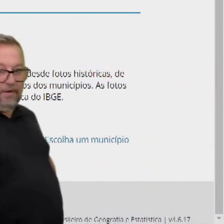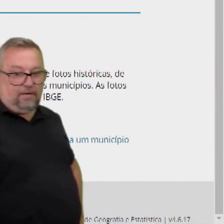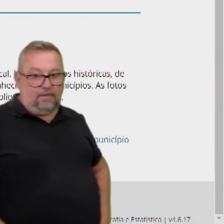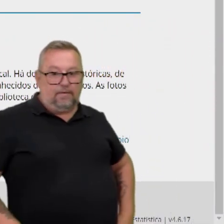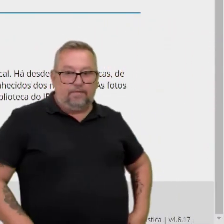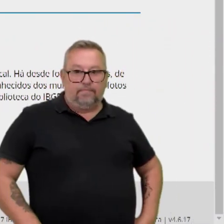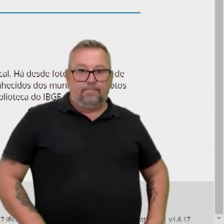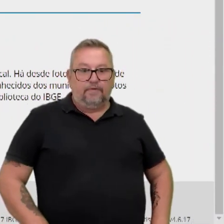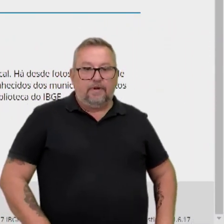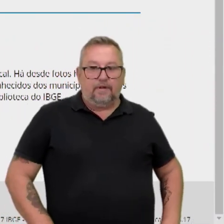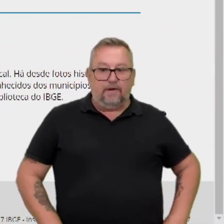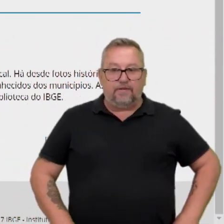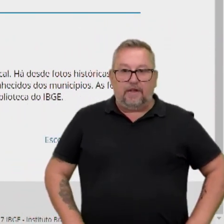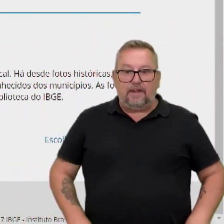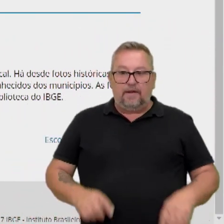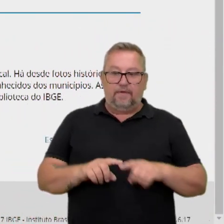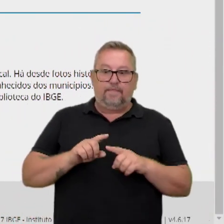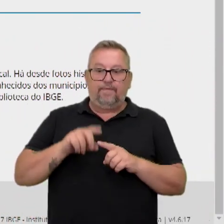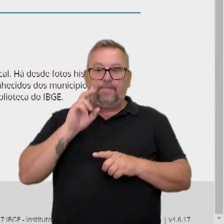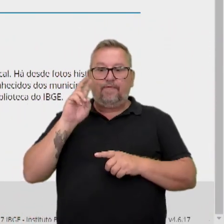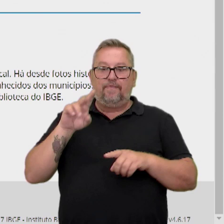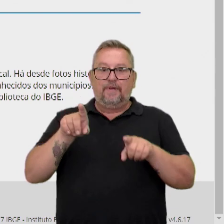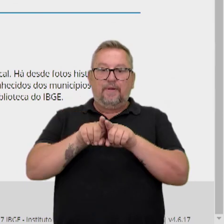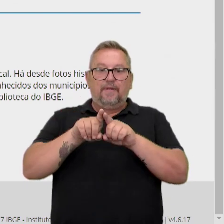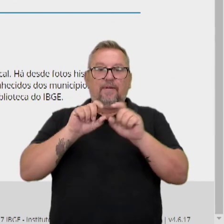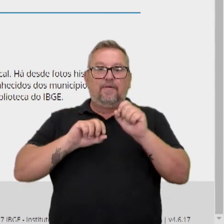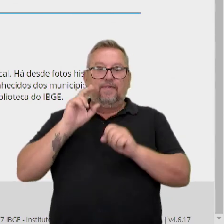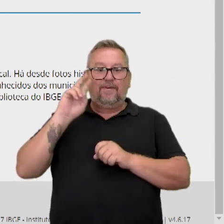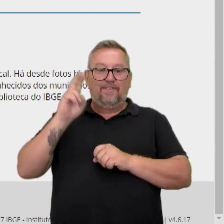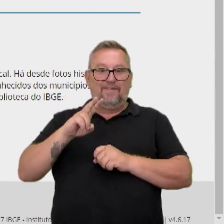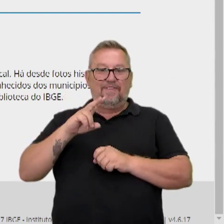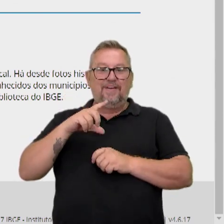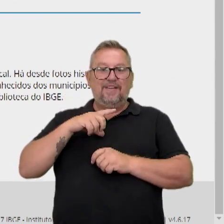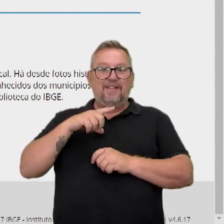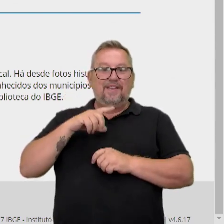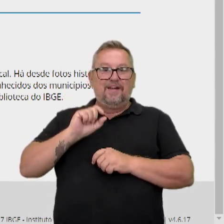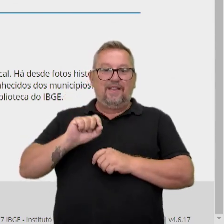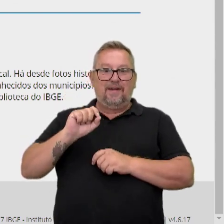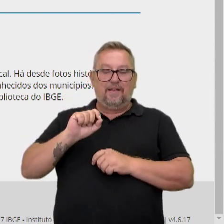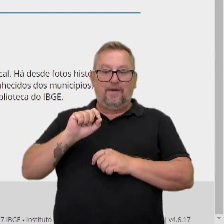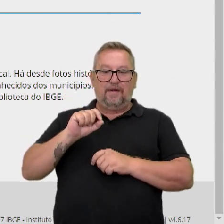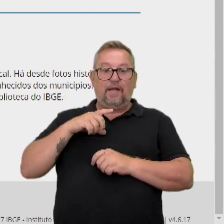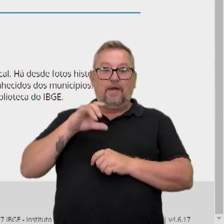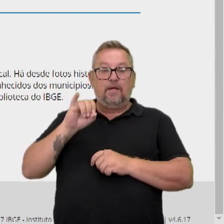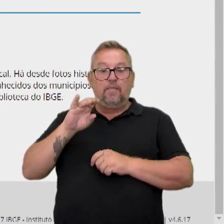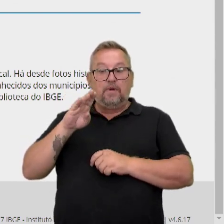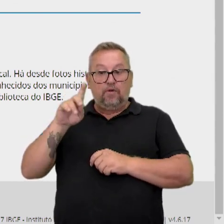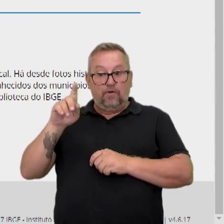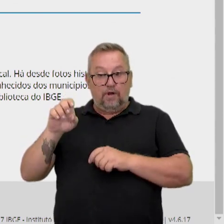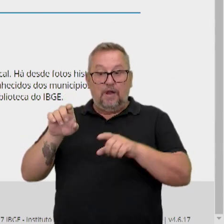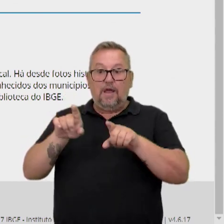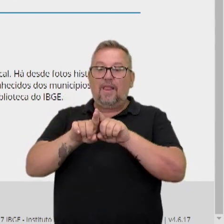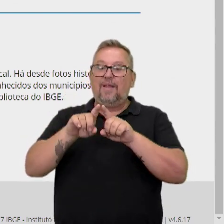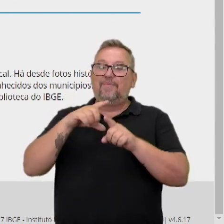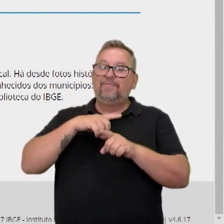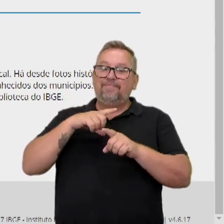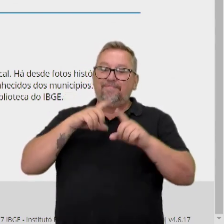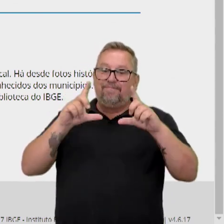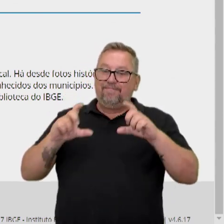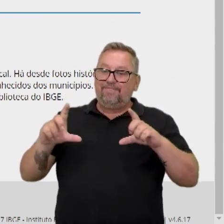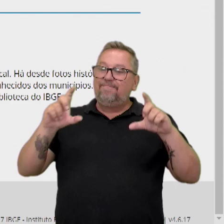que está falando sobre pesquisas, né? Tem tabelas e gráficos, né, daqui do IBGE, e tem até